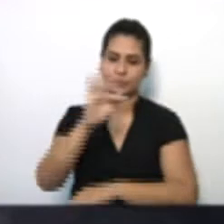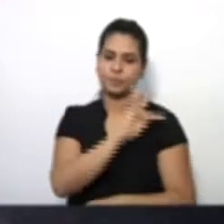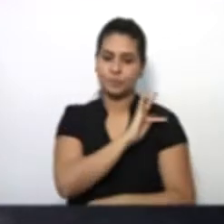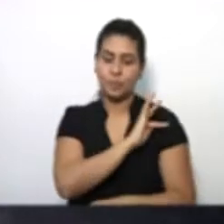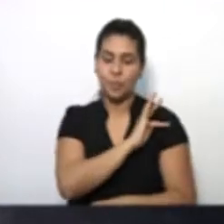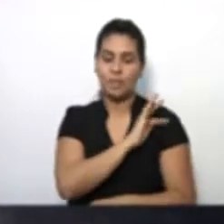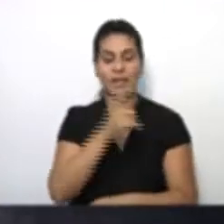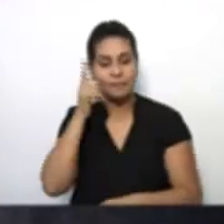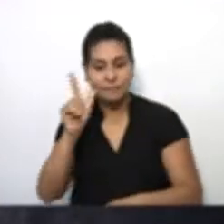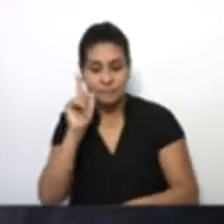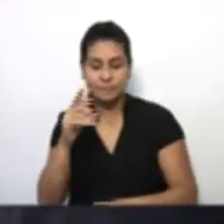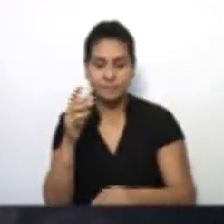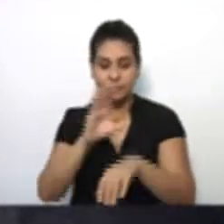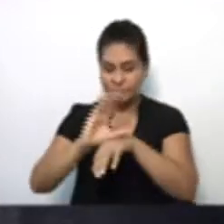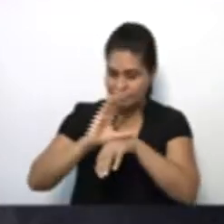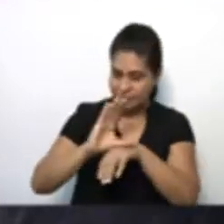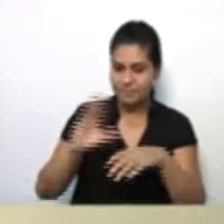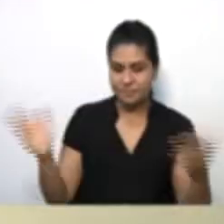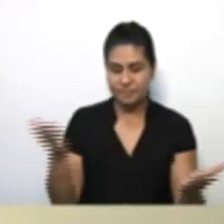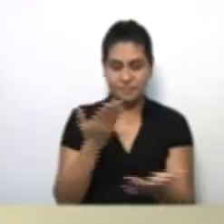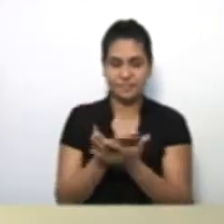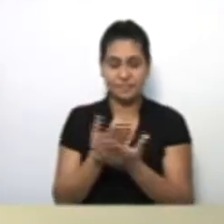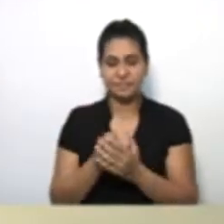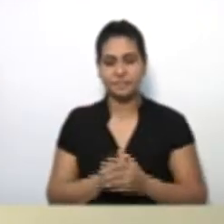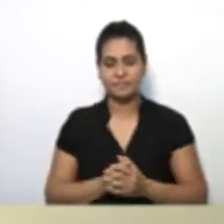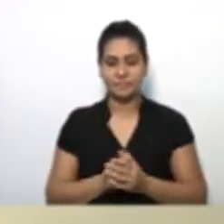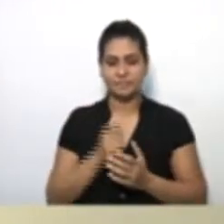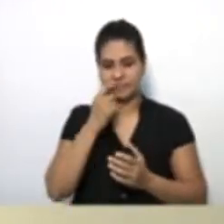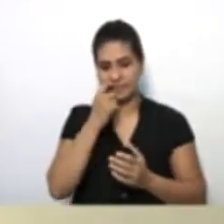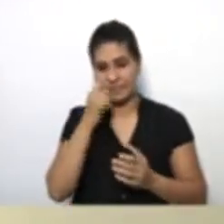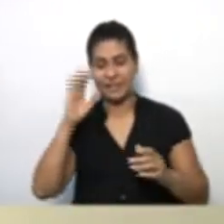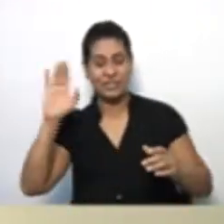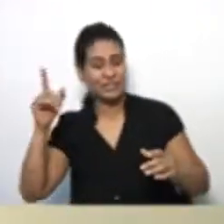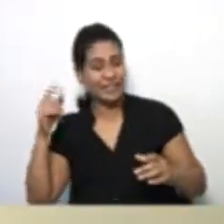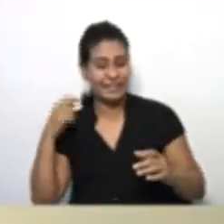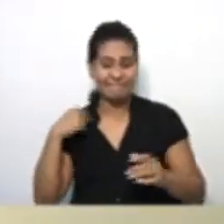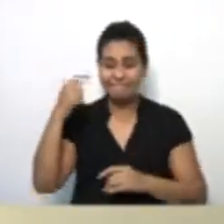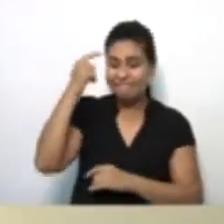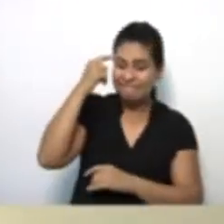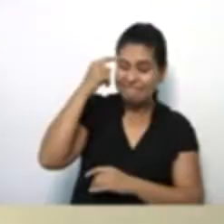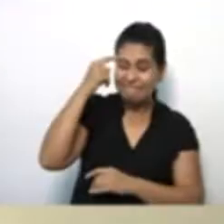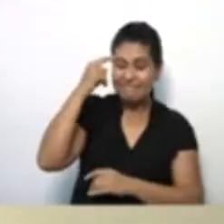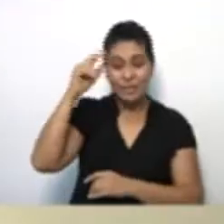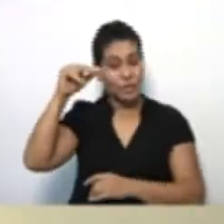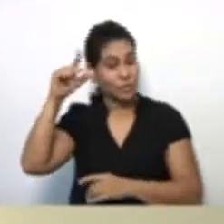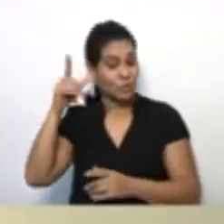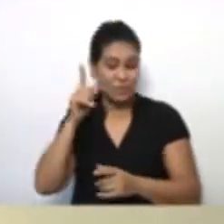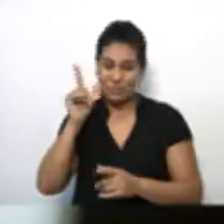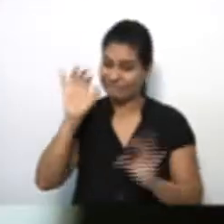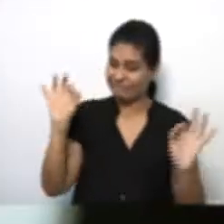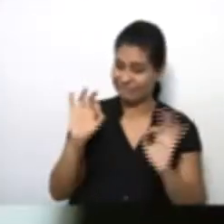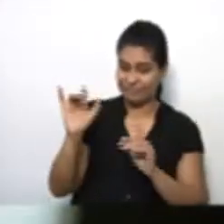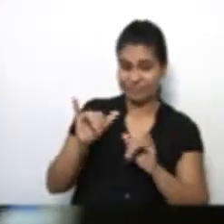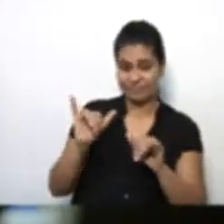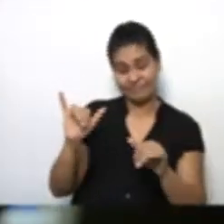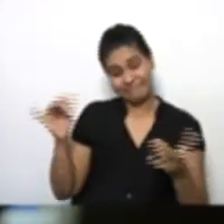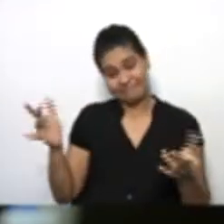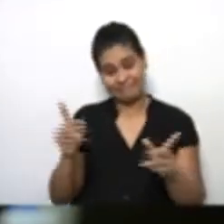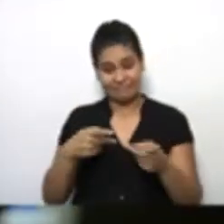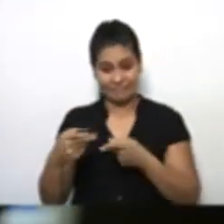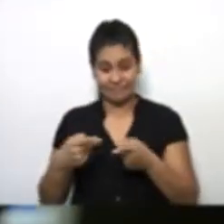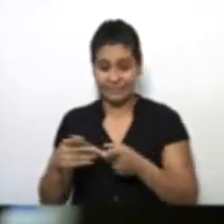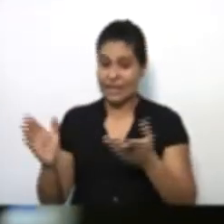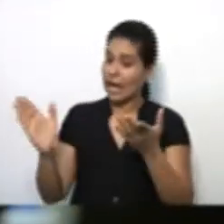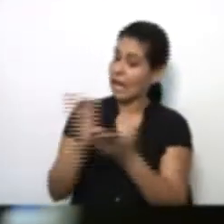Fui conseguir entrar e estou cursando o curso agora. Eu já tentei, mas nunca dá certo. Viu aí?